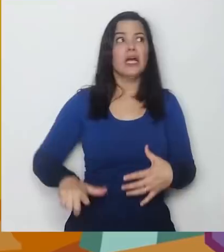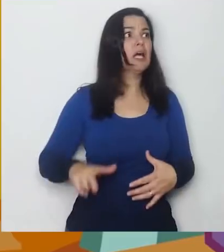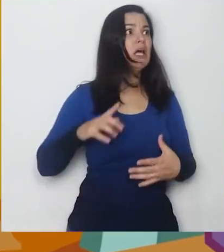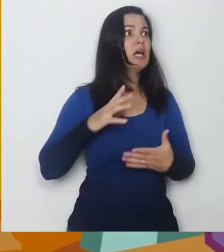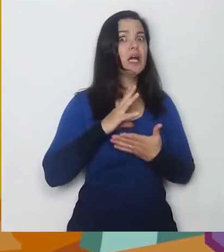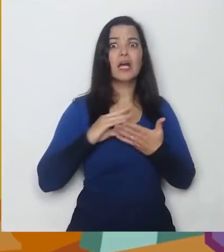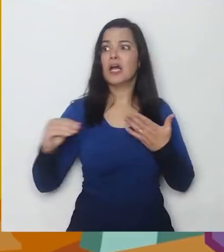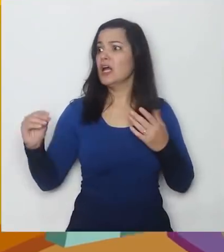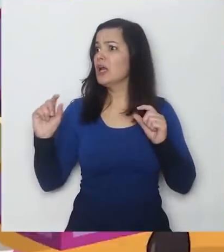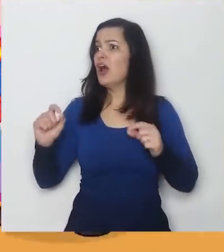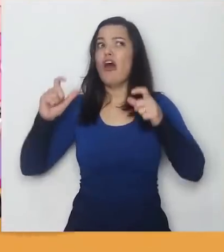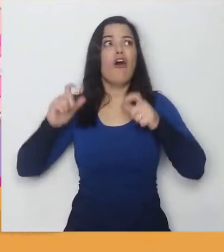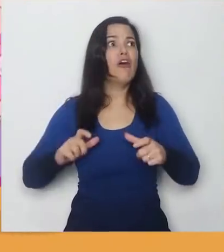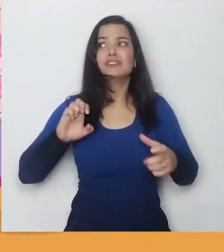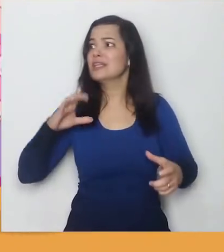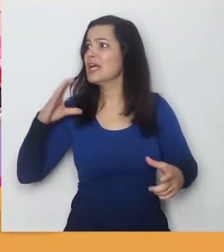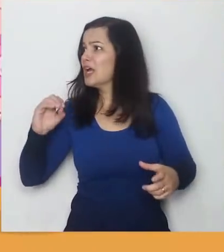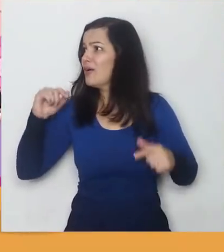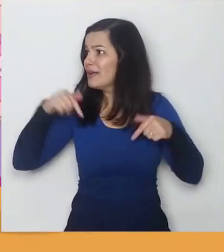Tem eco aqui também.